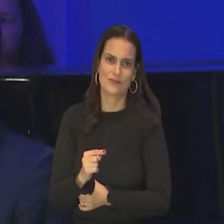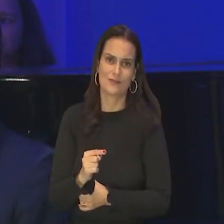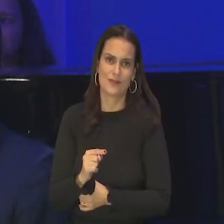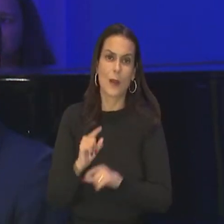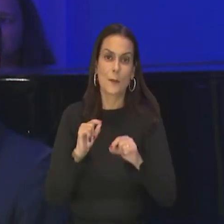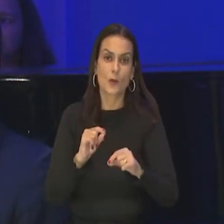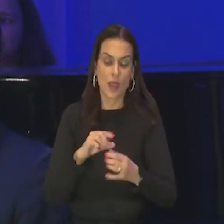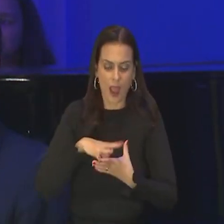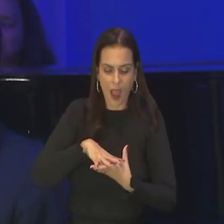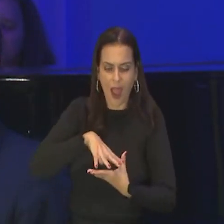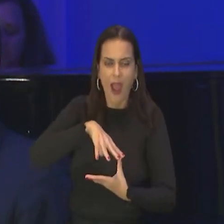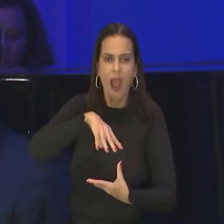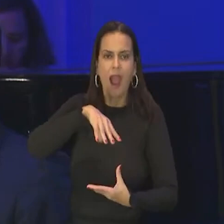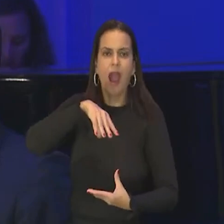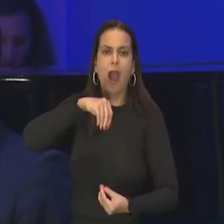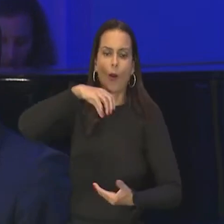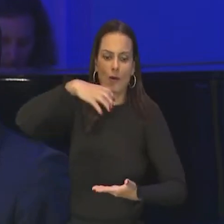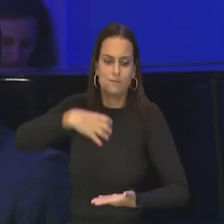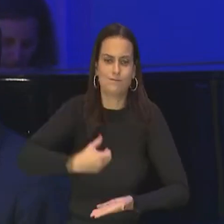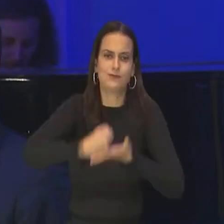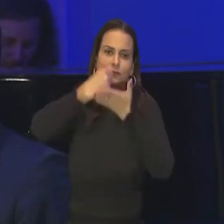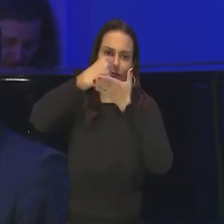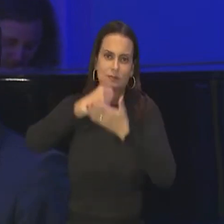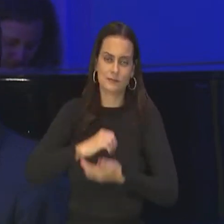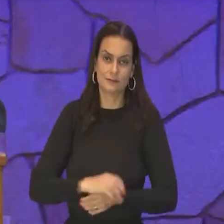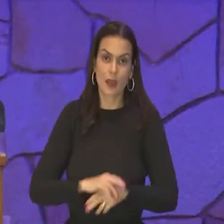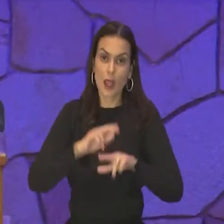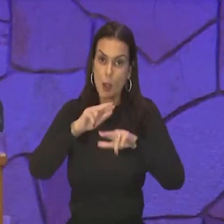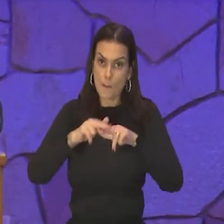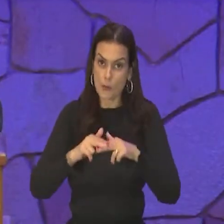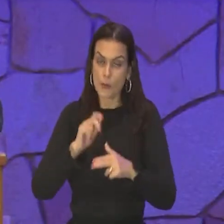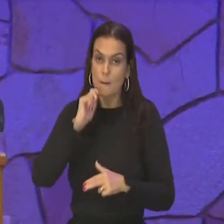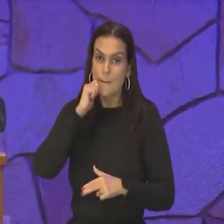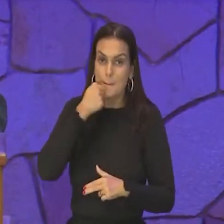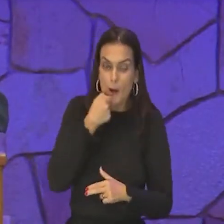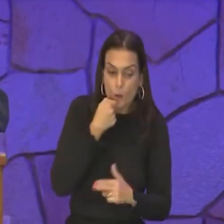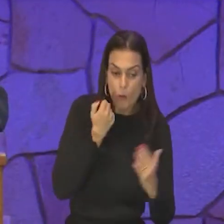nossa alma, para a nossa vida. E é por isso que o pão,